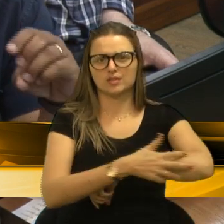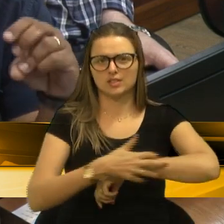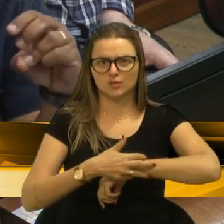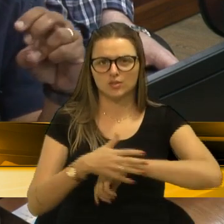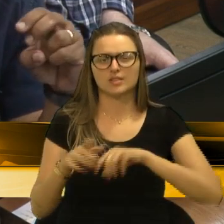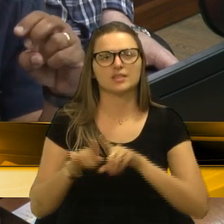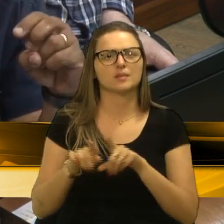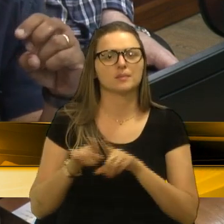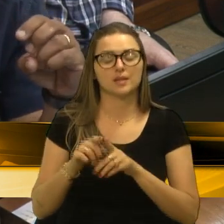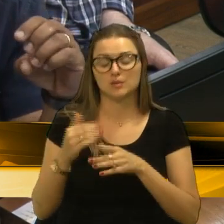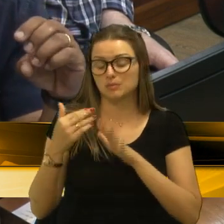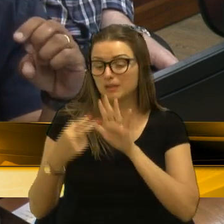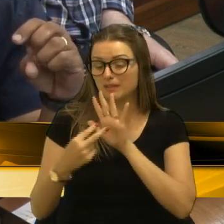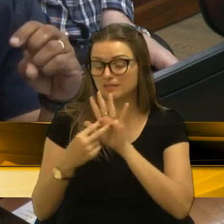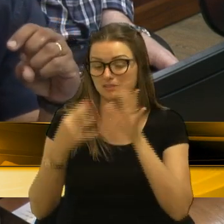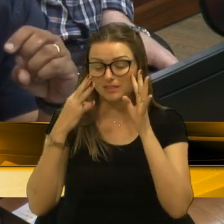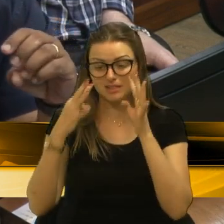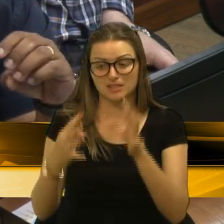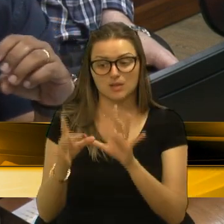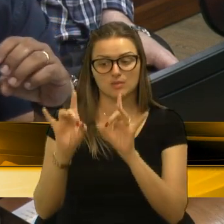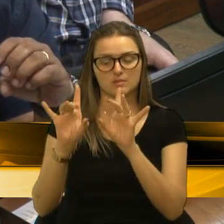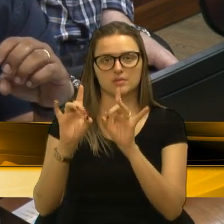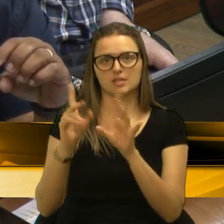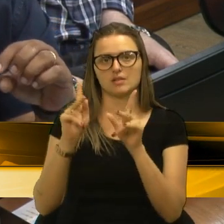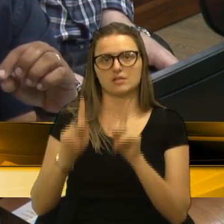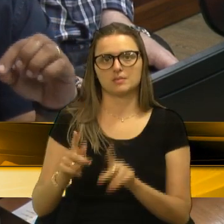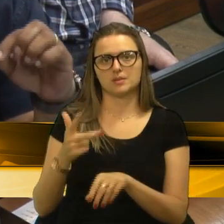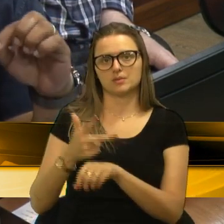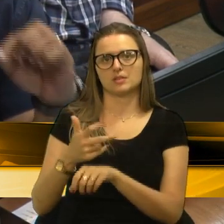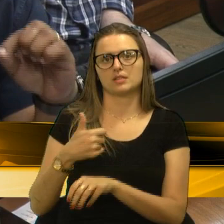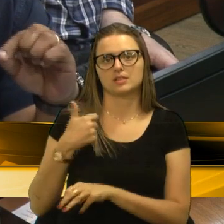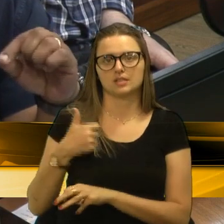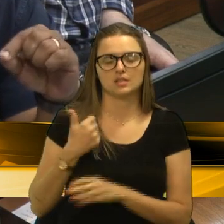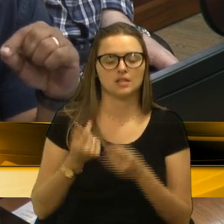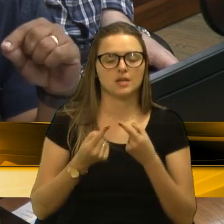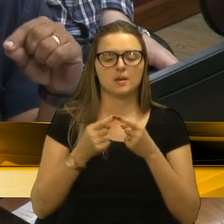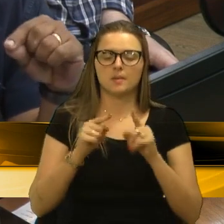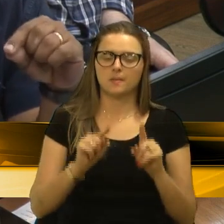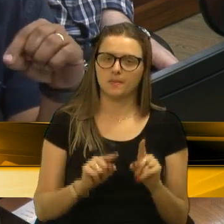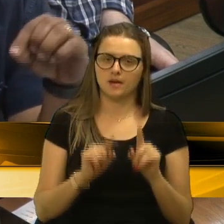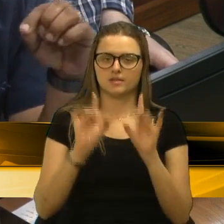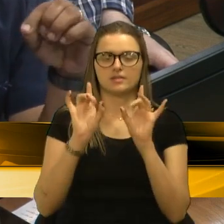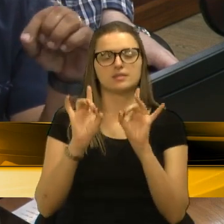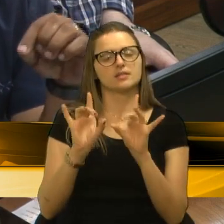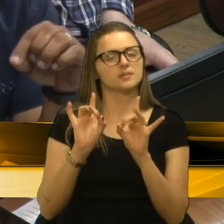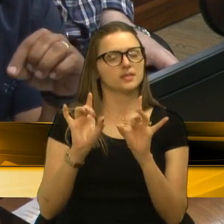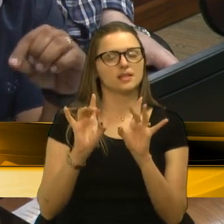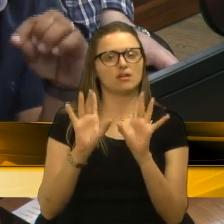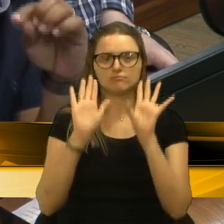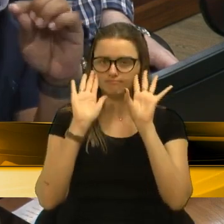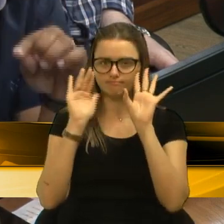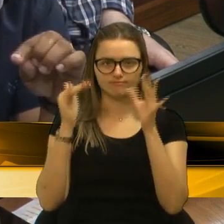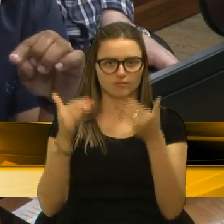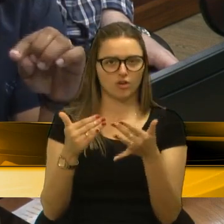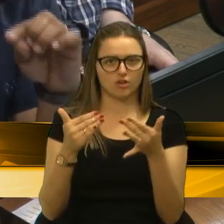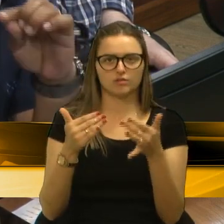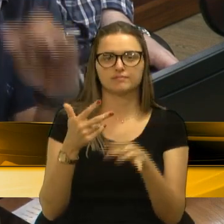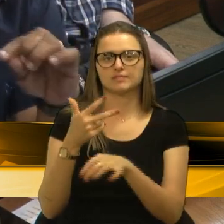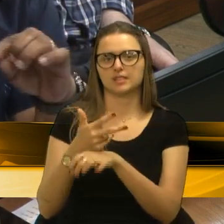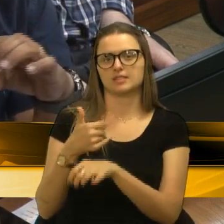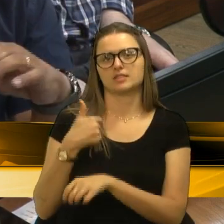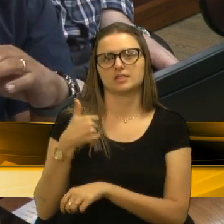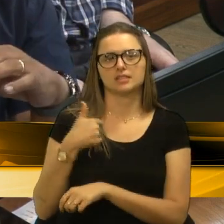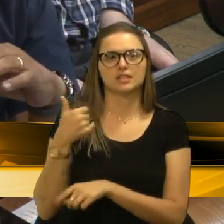dando também, vereador Adilório Domênico, mas em especial, assim, da terceira idade